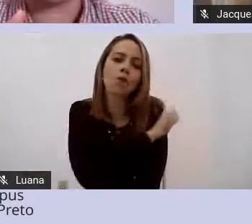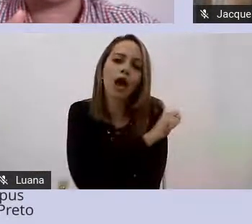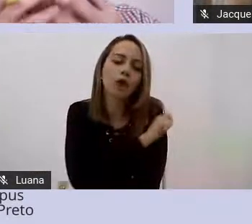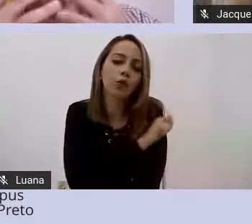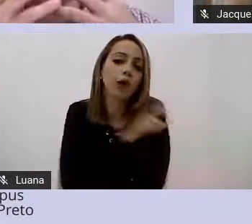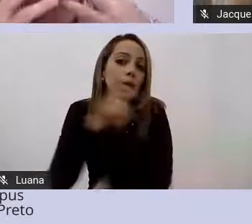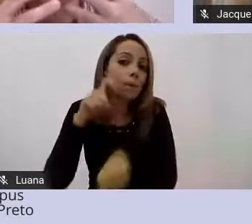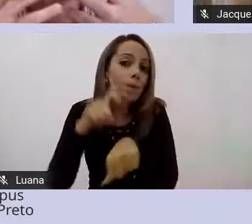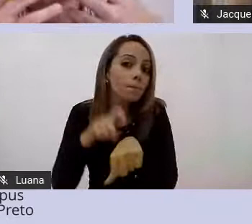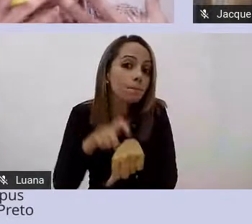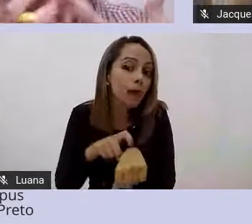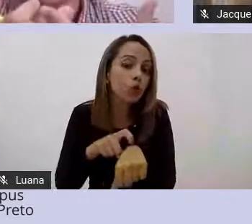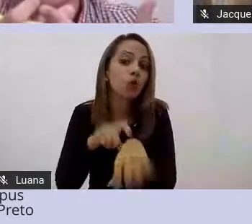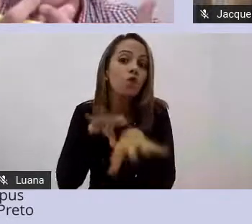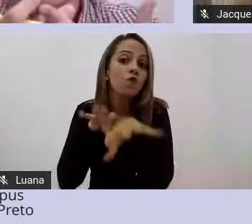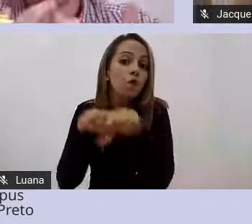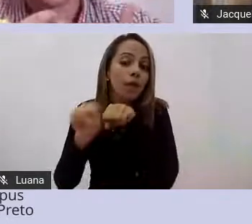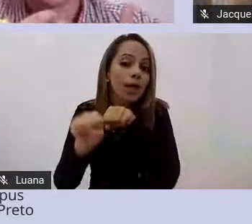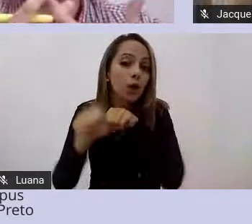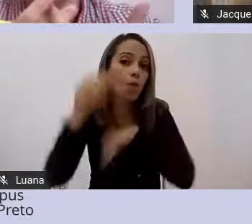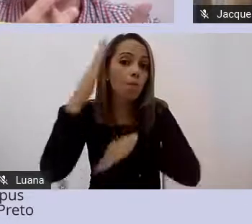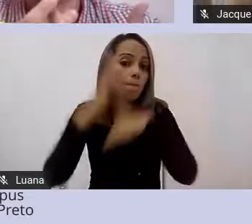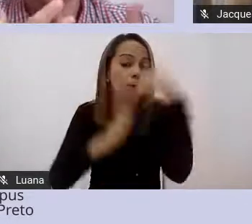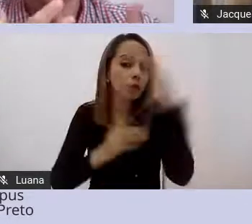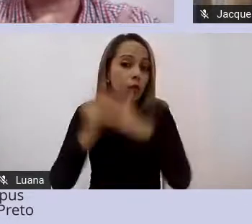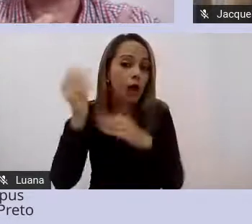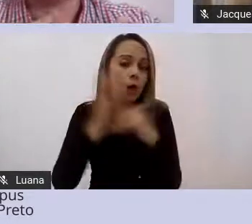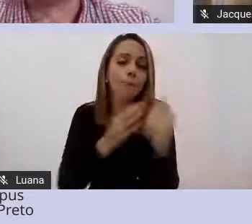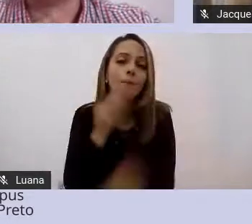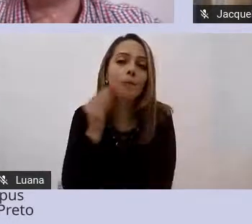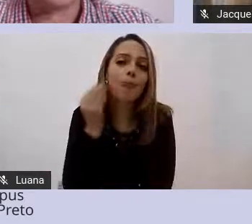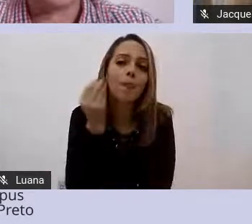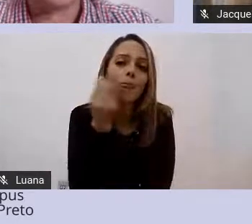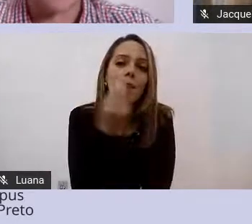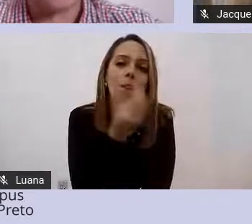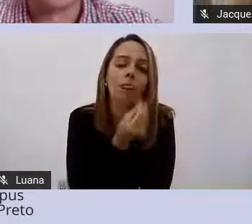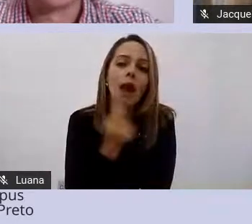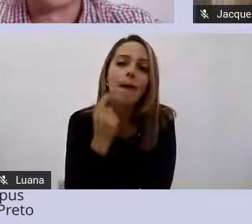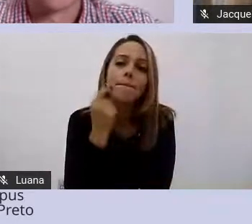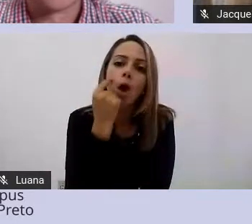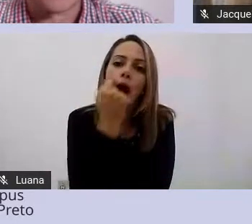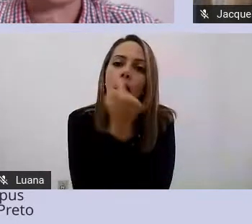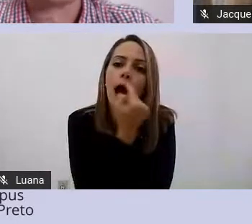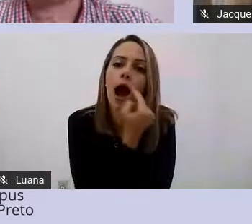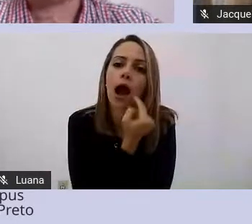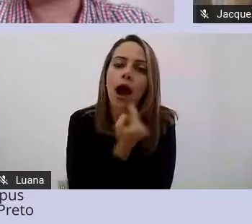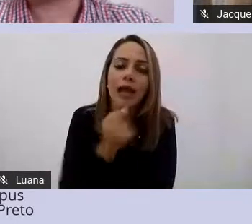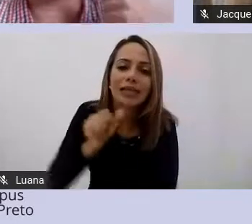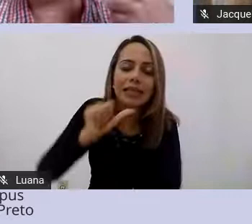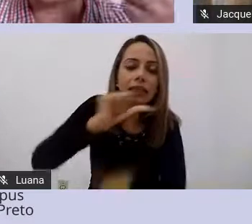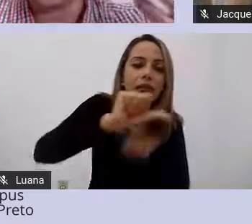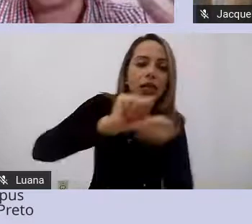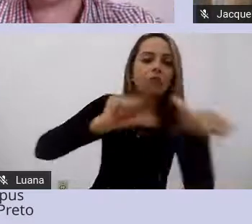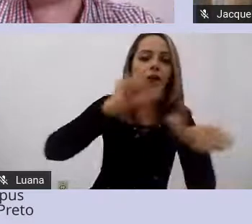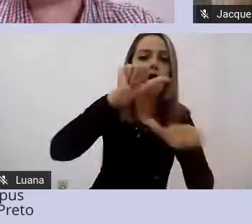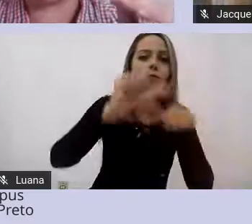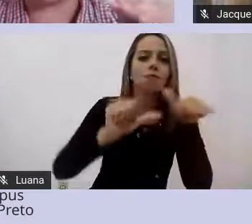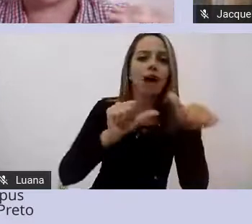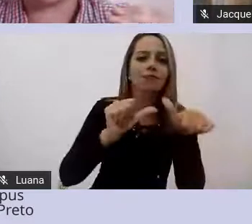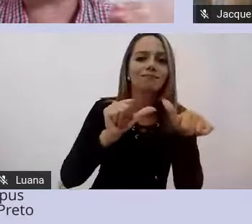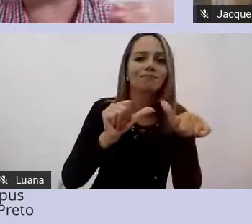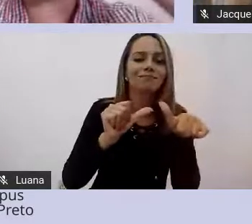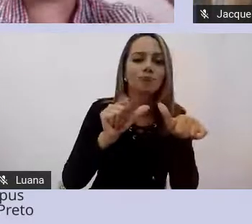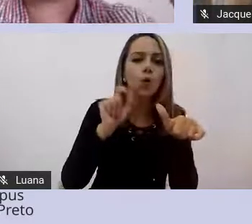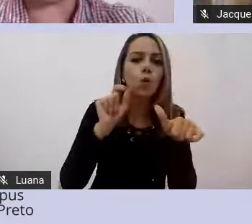formação profissional, o paladar, né, a boca, se torna uma ferramenta de trabalho. Se você gosta ou se você